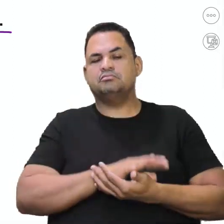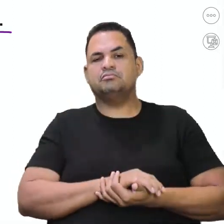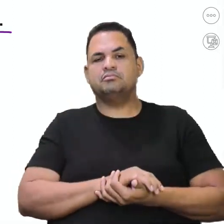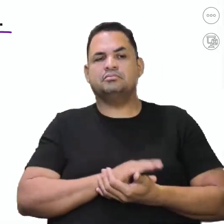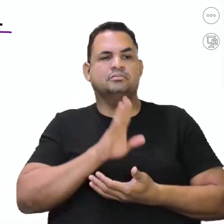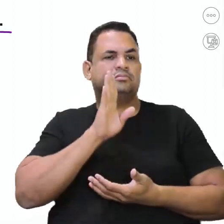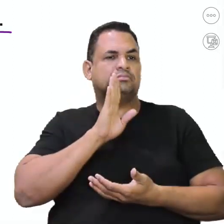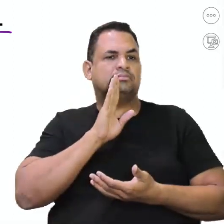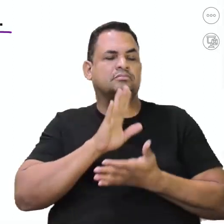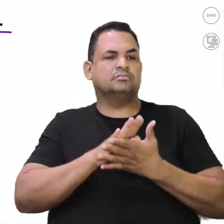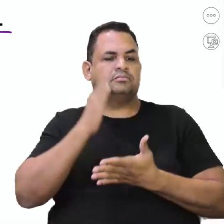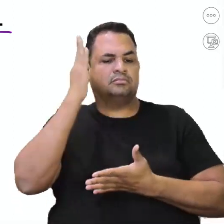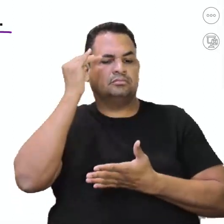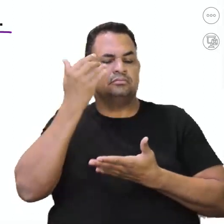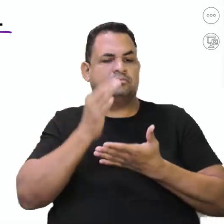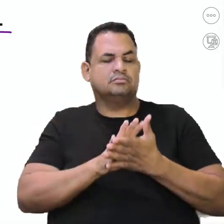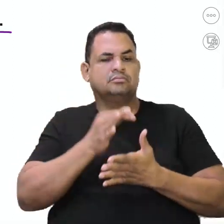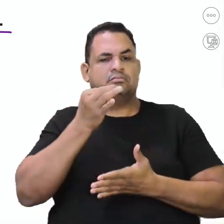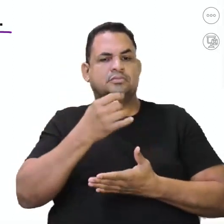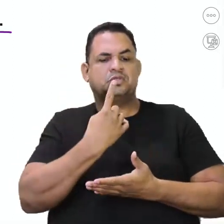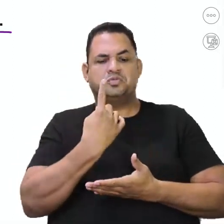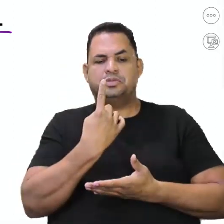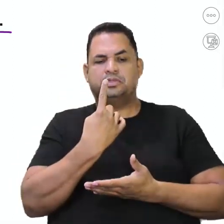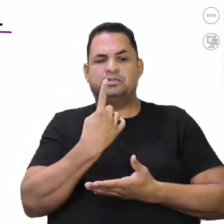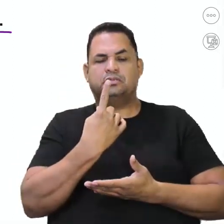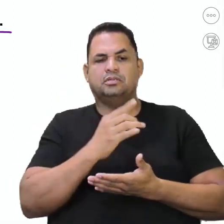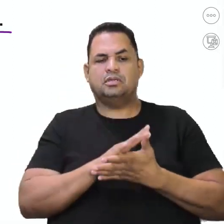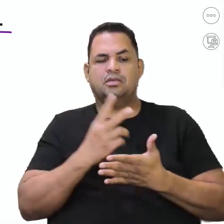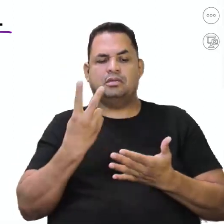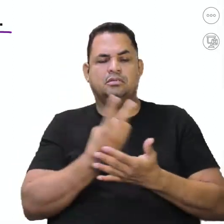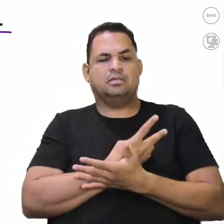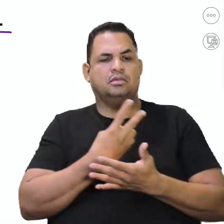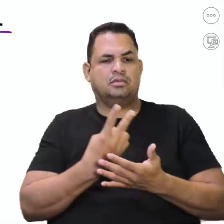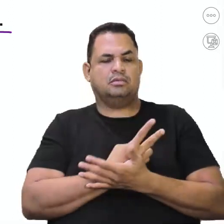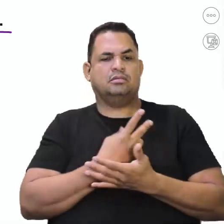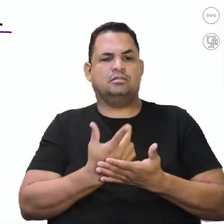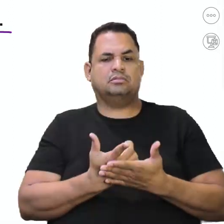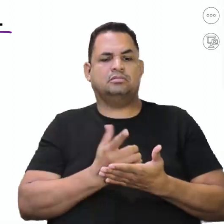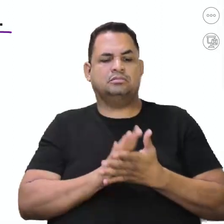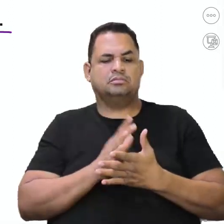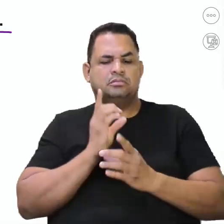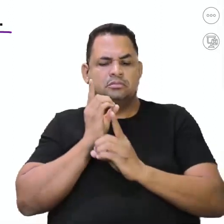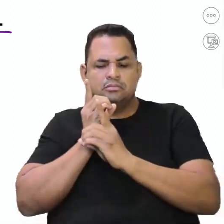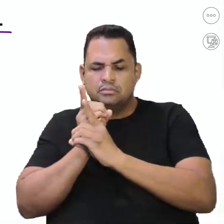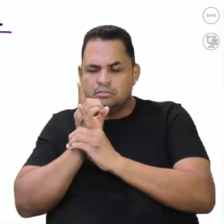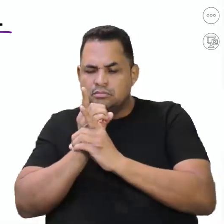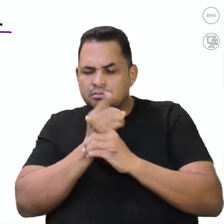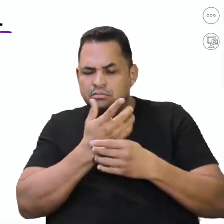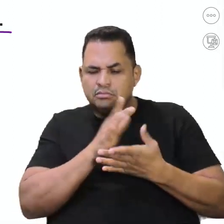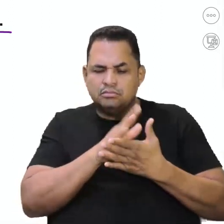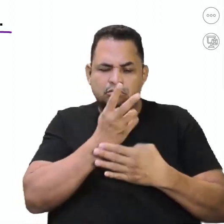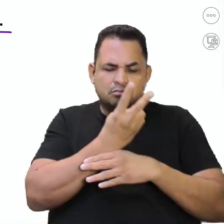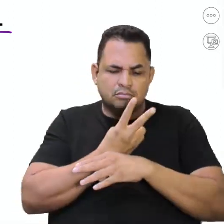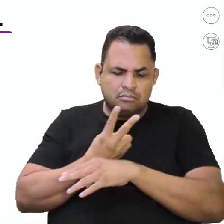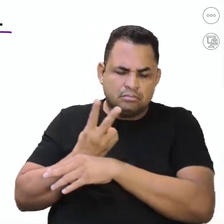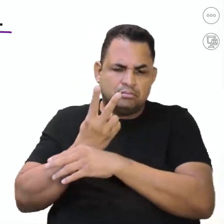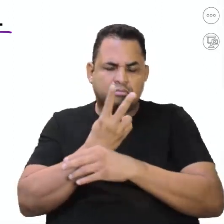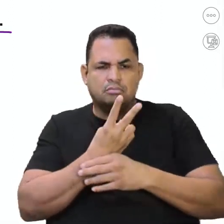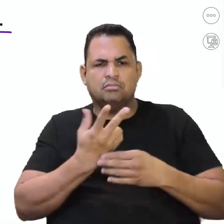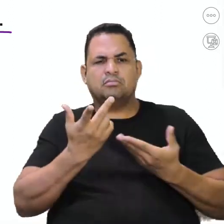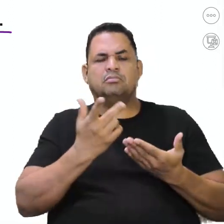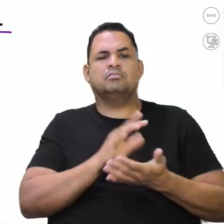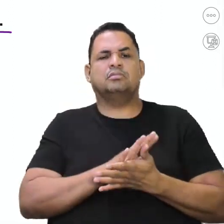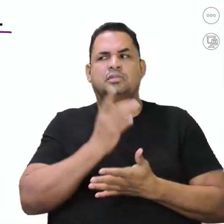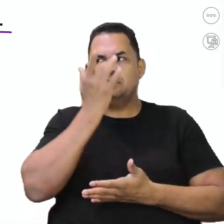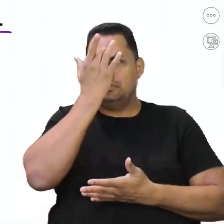atividade é legal, porque você sabe que tudo está correto, exceto um. Exceto um, e aí você vai lá e vai atrás, e foi